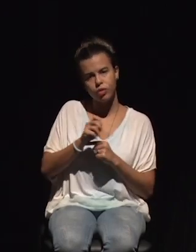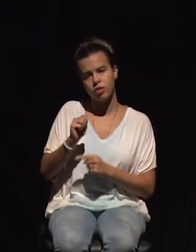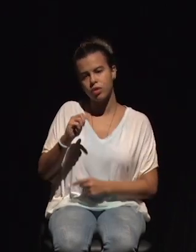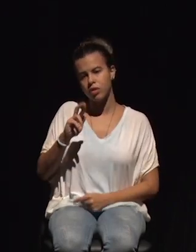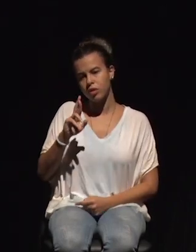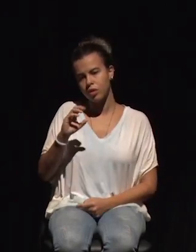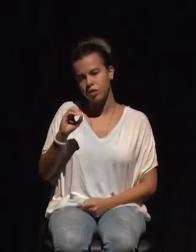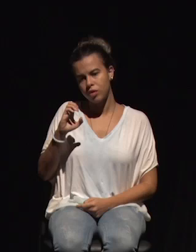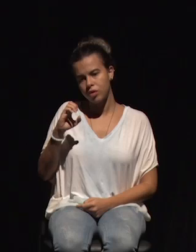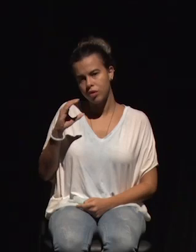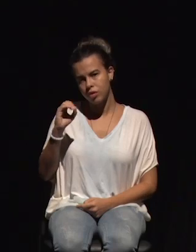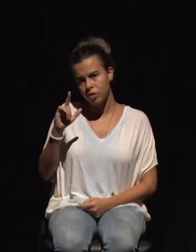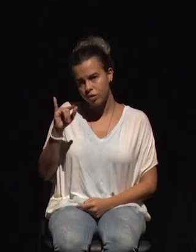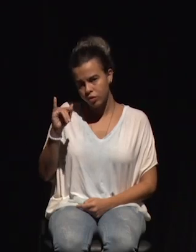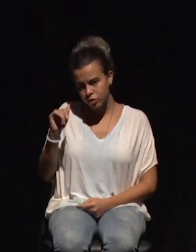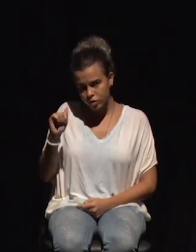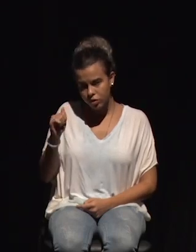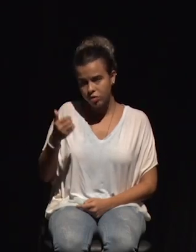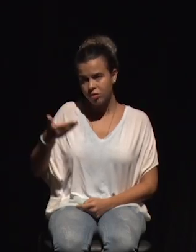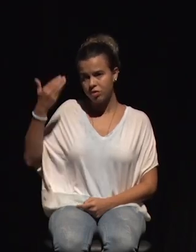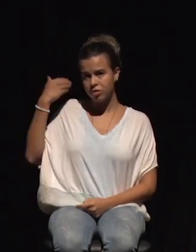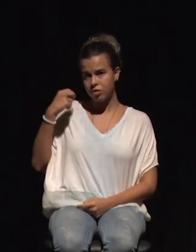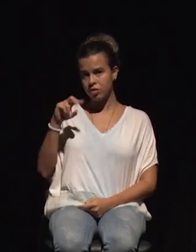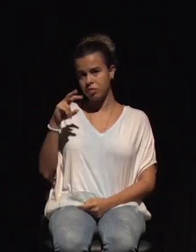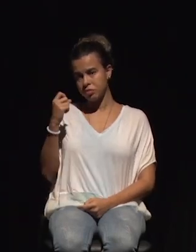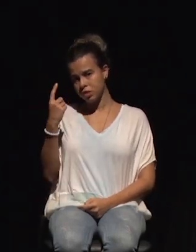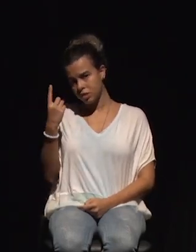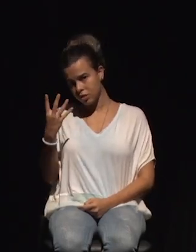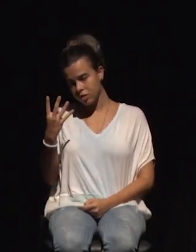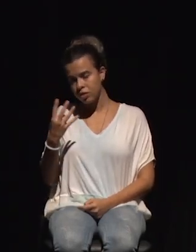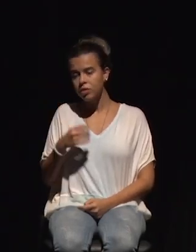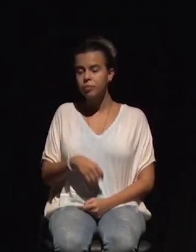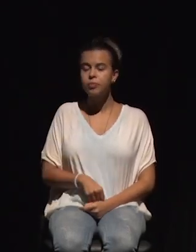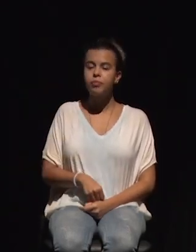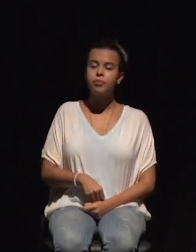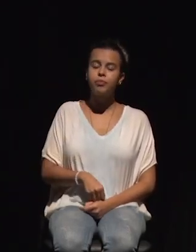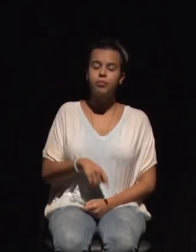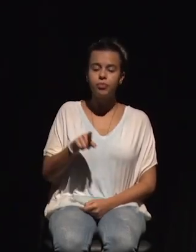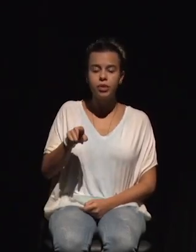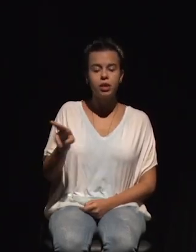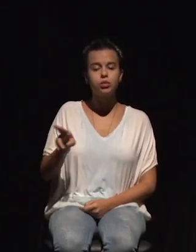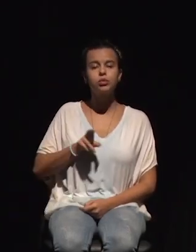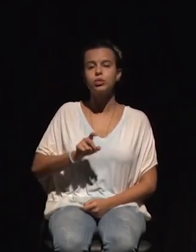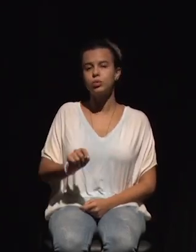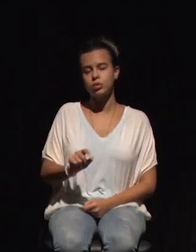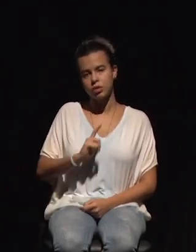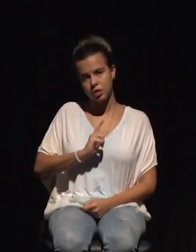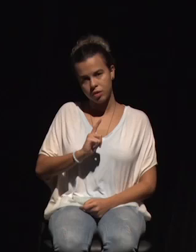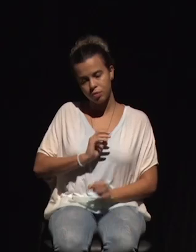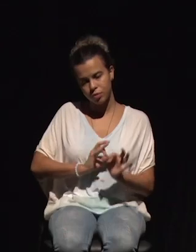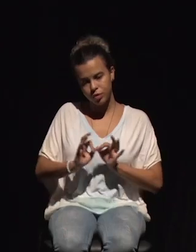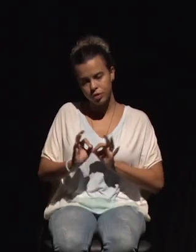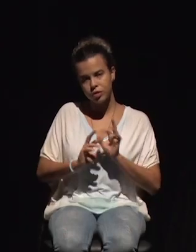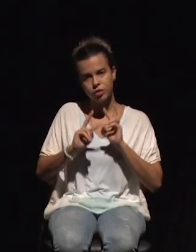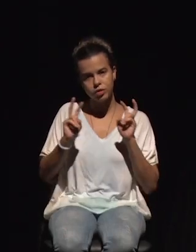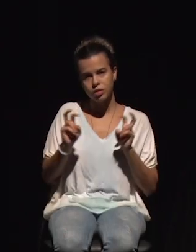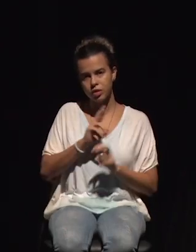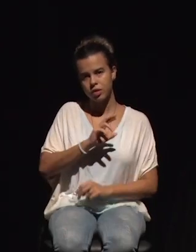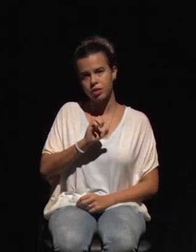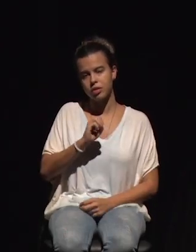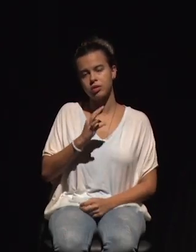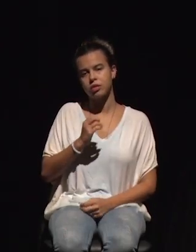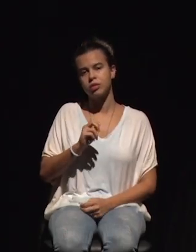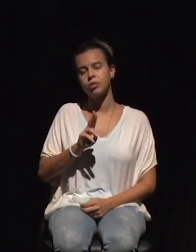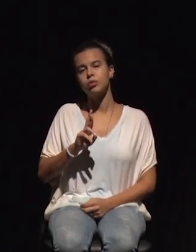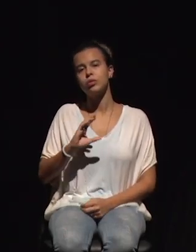na academia é ele resulta nesse projeto que se chama restauro e